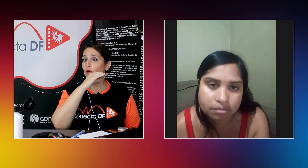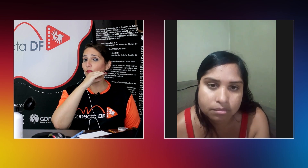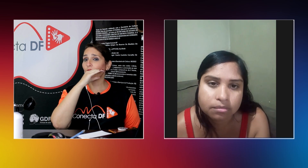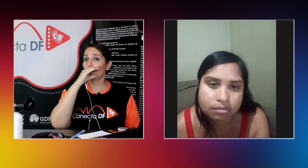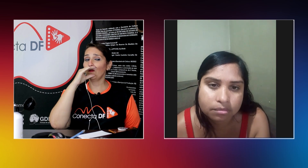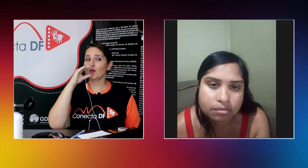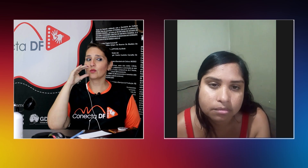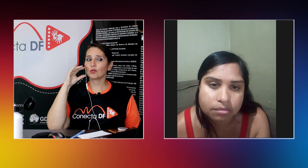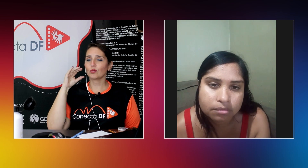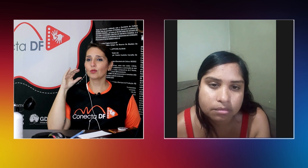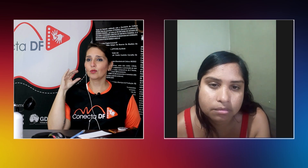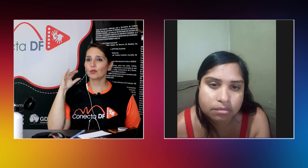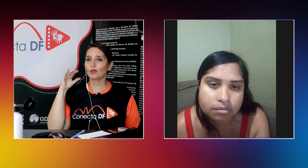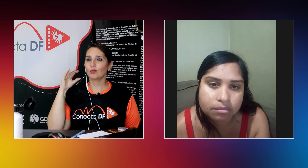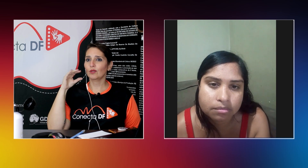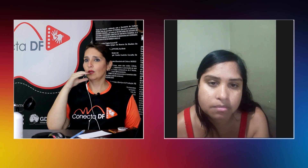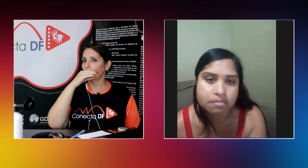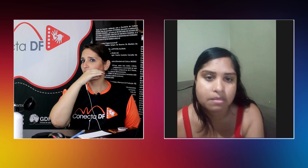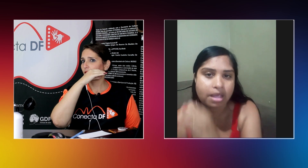o movimento é oposto.